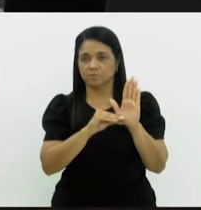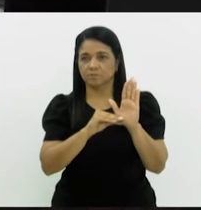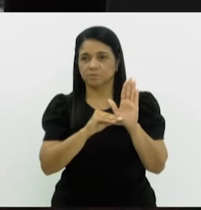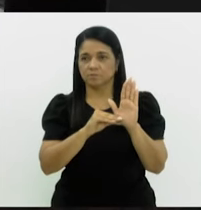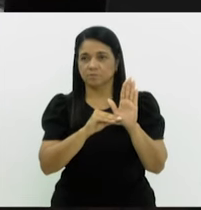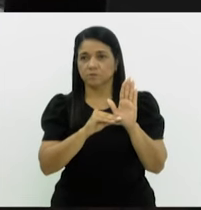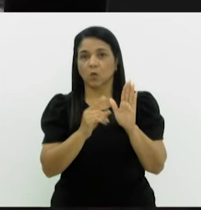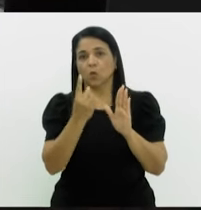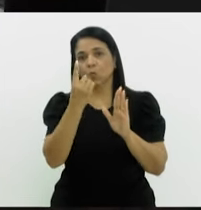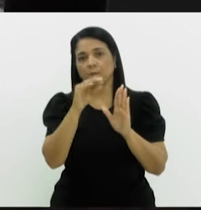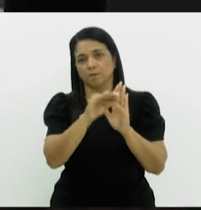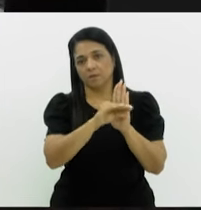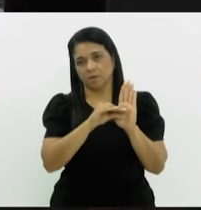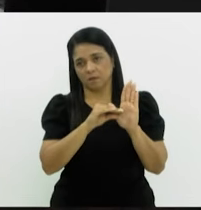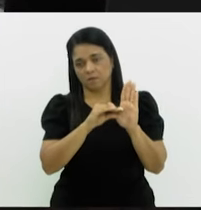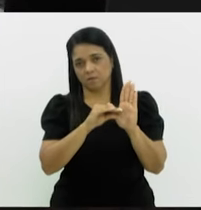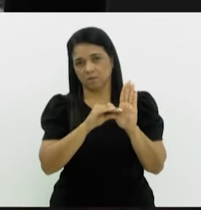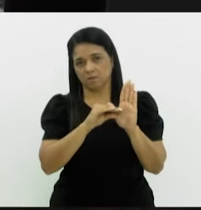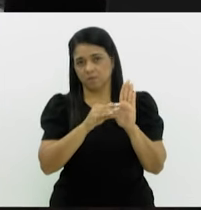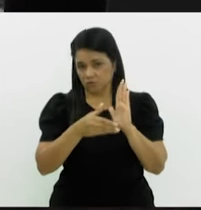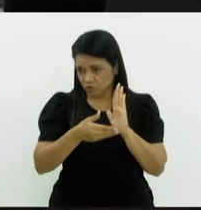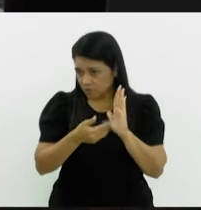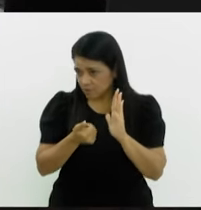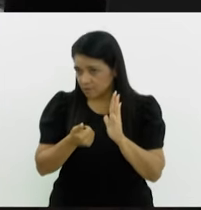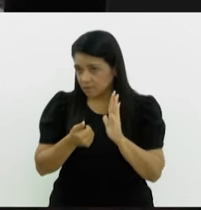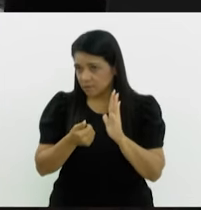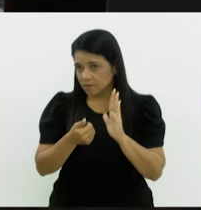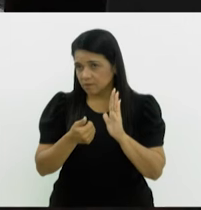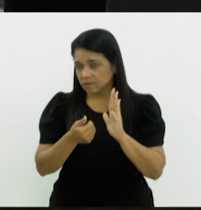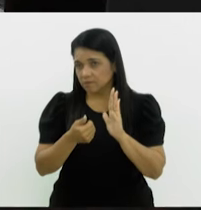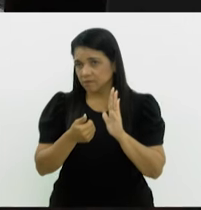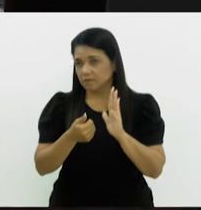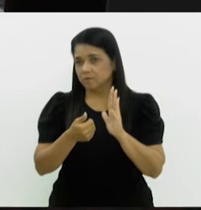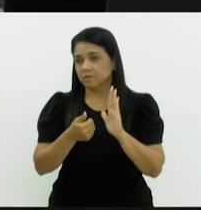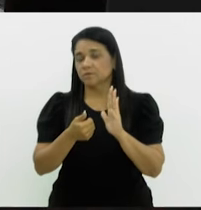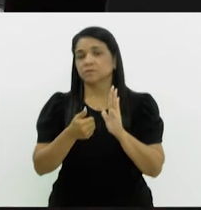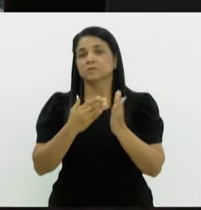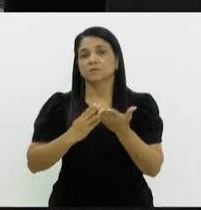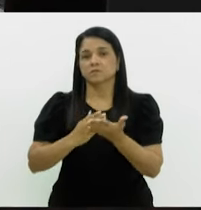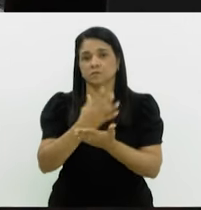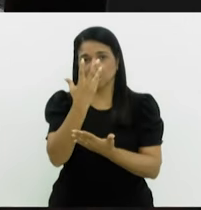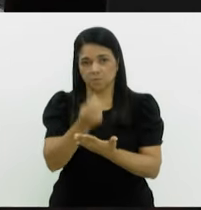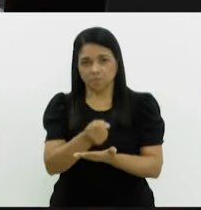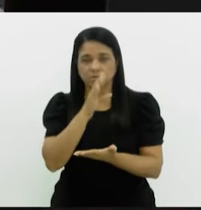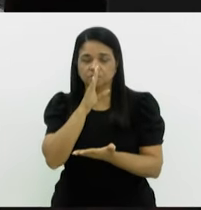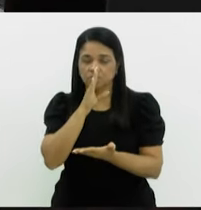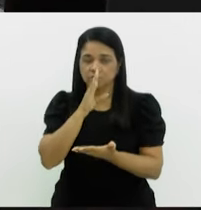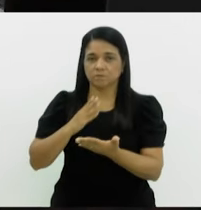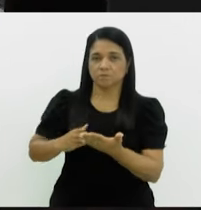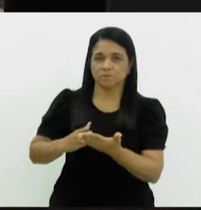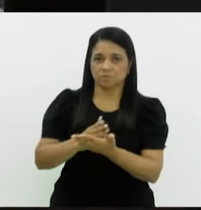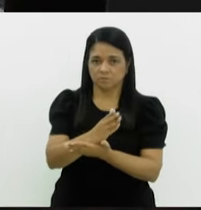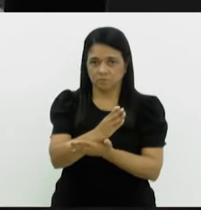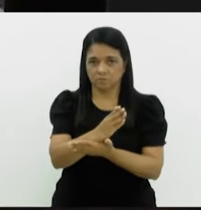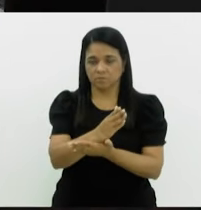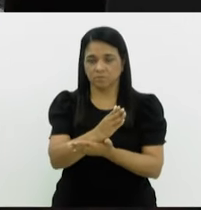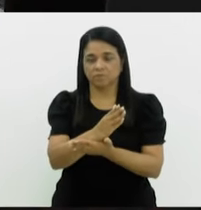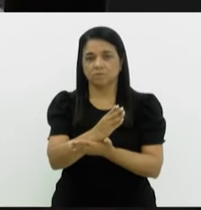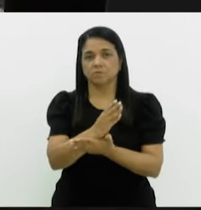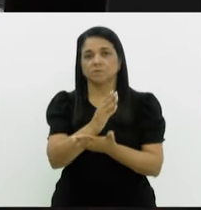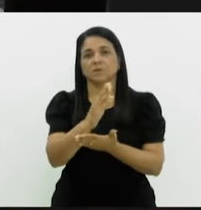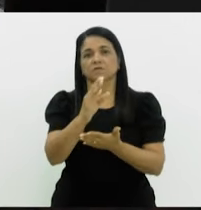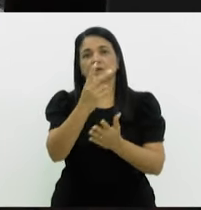Uma emenda. Foi retirada? Os senhores que aprovam, permaneçam como estão. Aprovada,